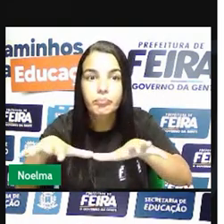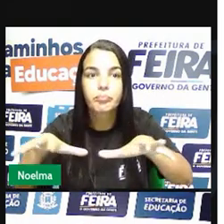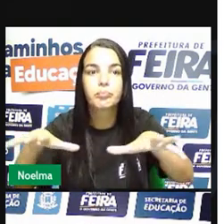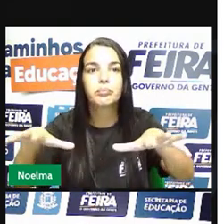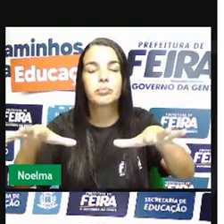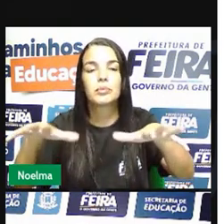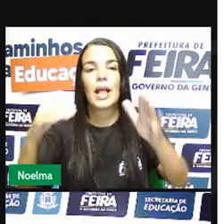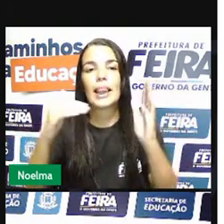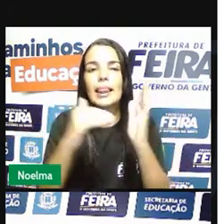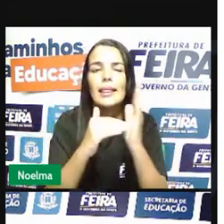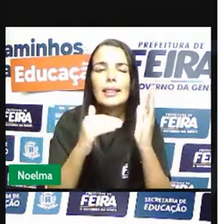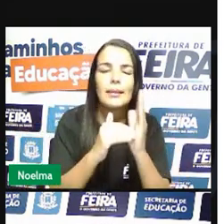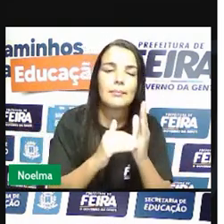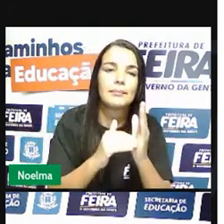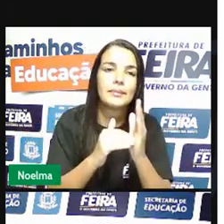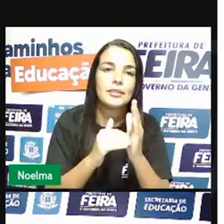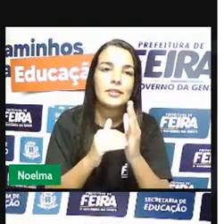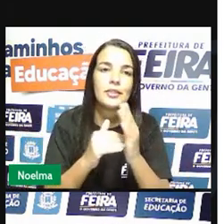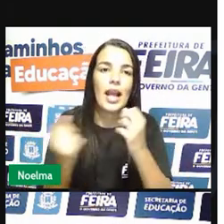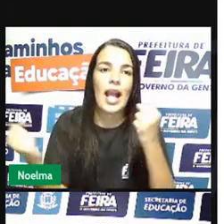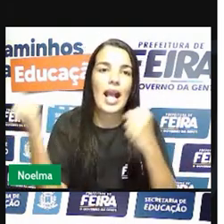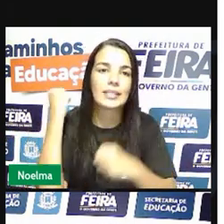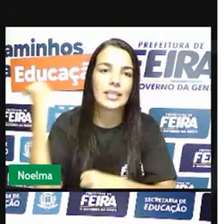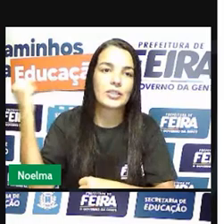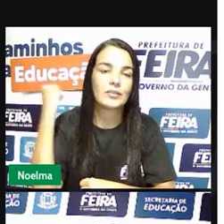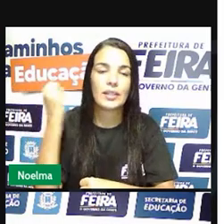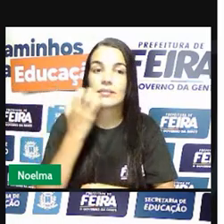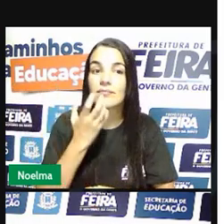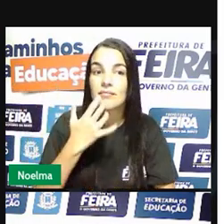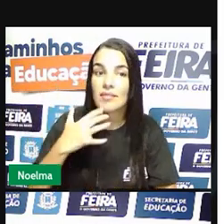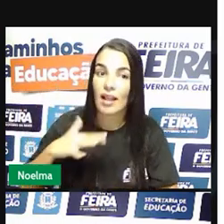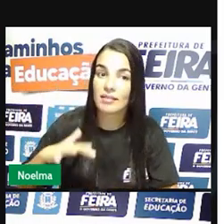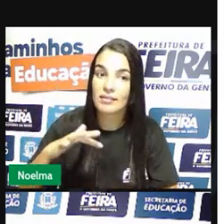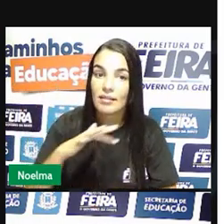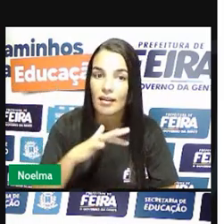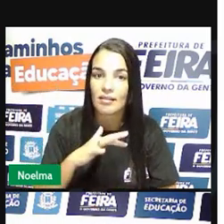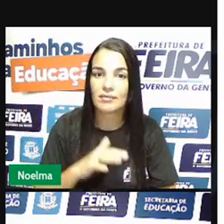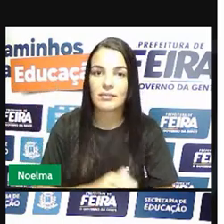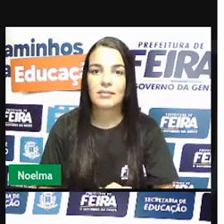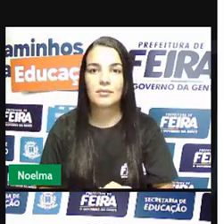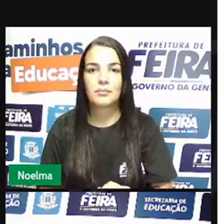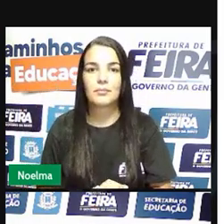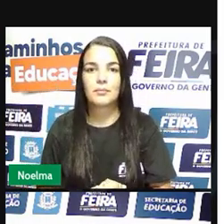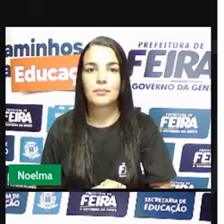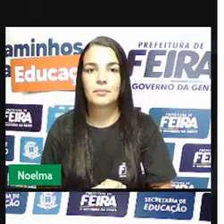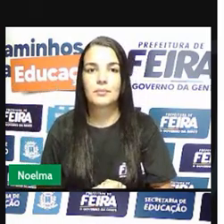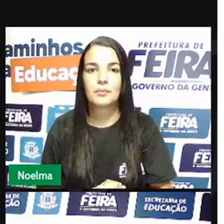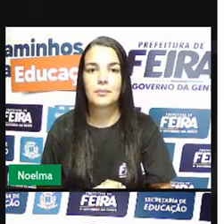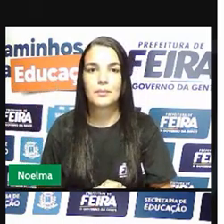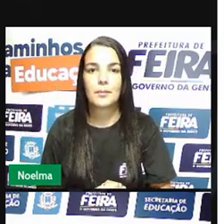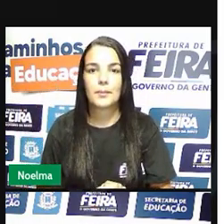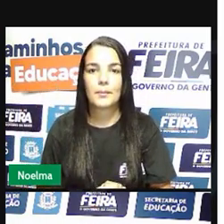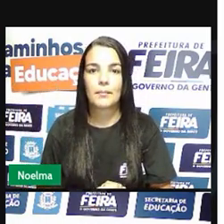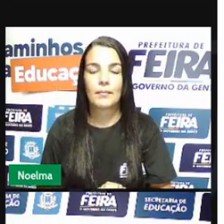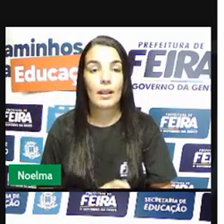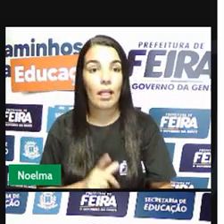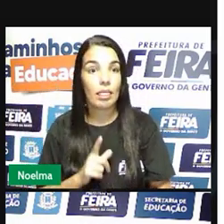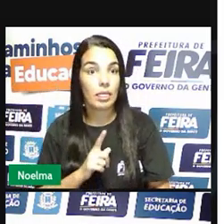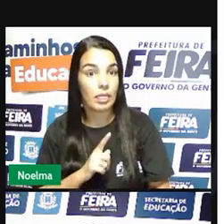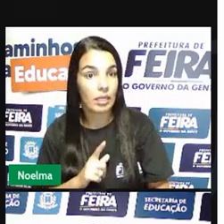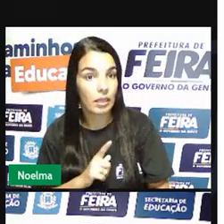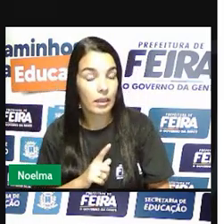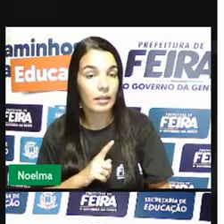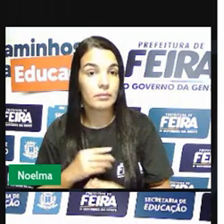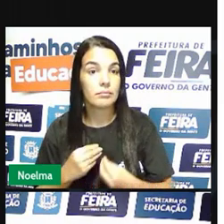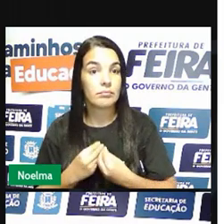inúmeros problemas. E aí nós continuamos assim. E